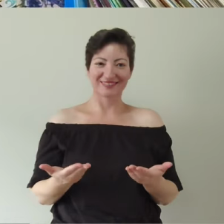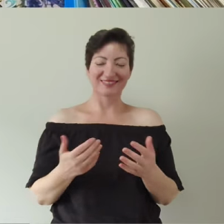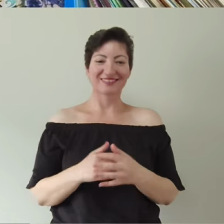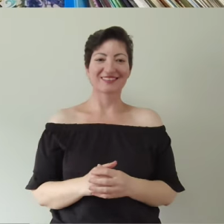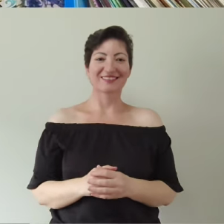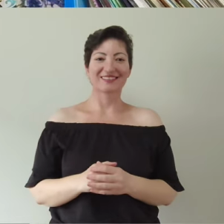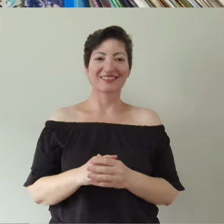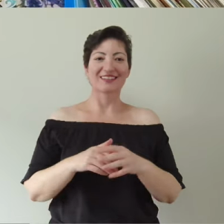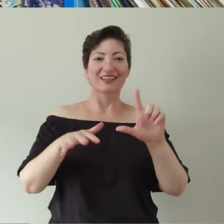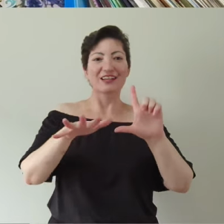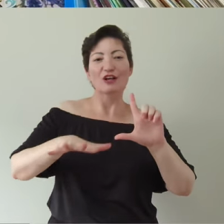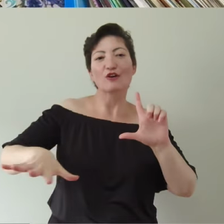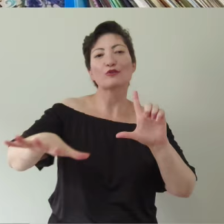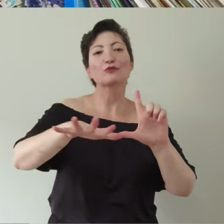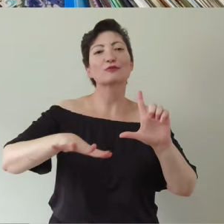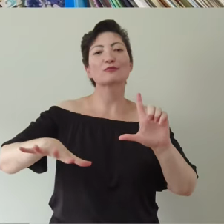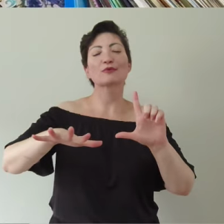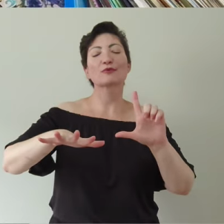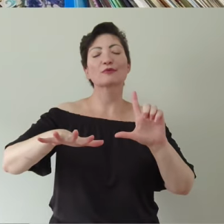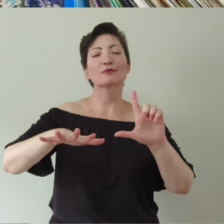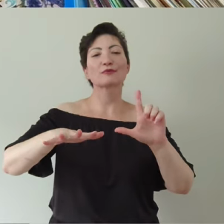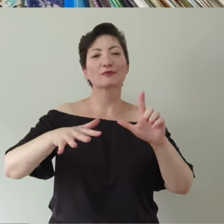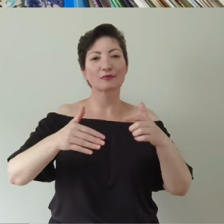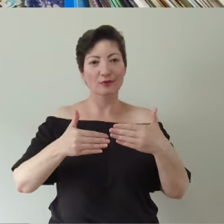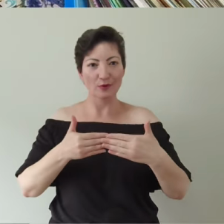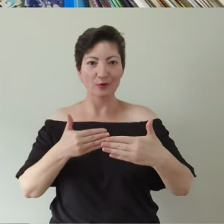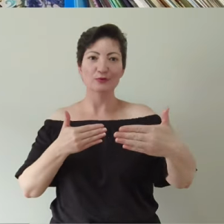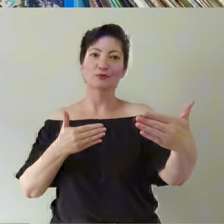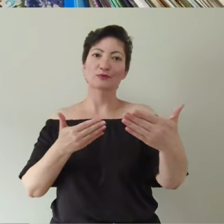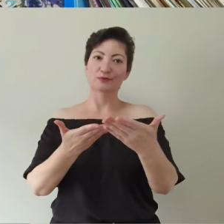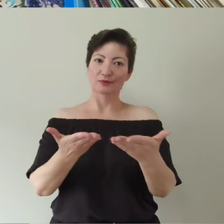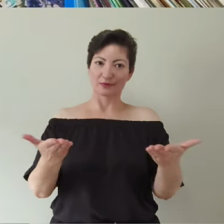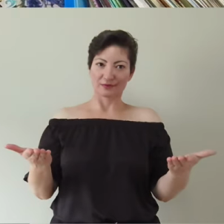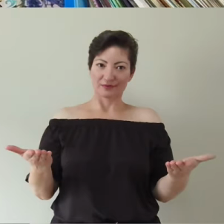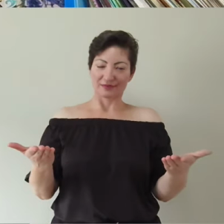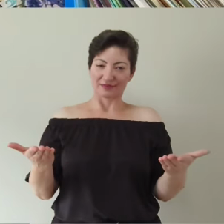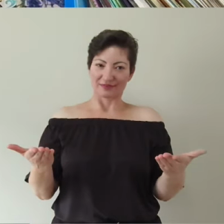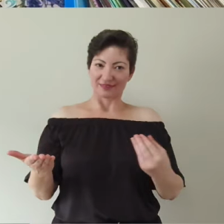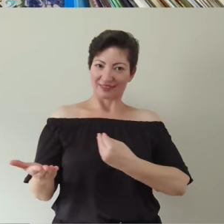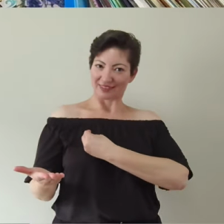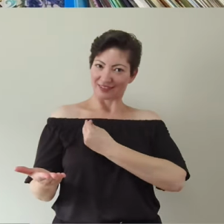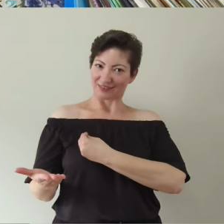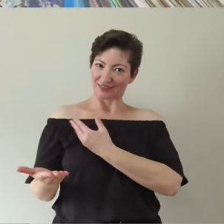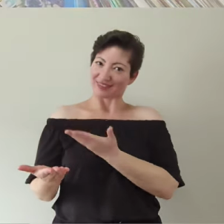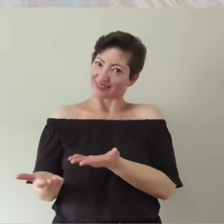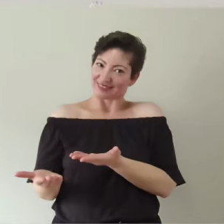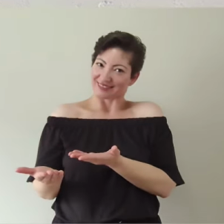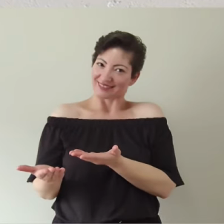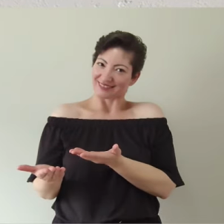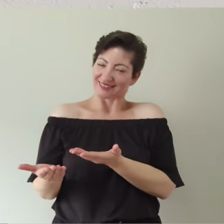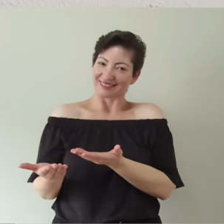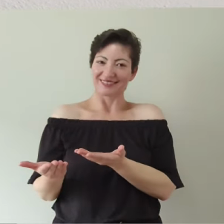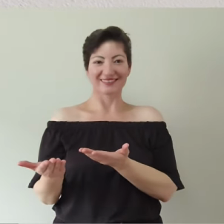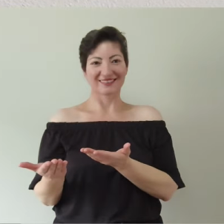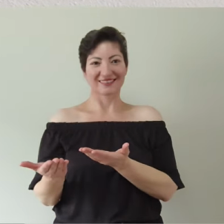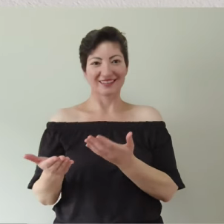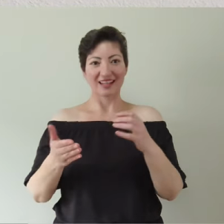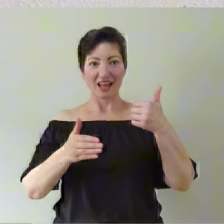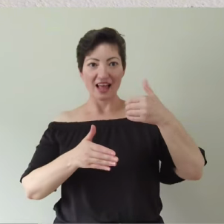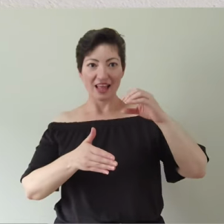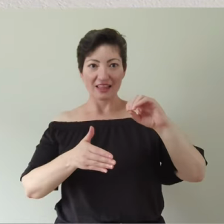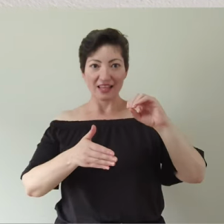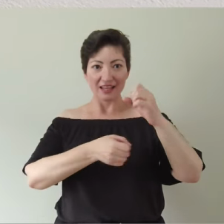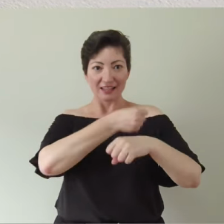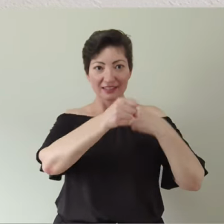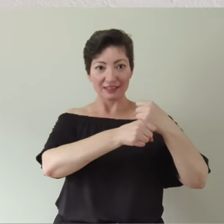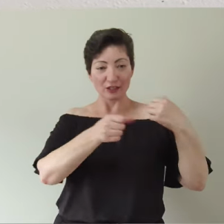o espetáculo vai continuar aqui, né? Porque a vida é essa. Ao longo dos 10 anos de